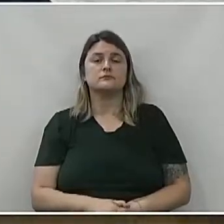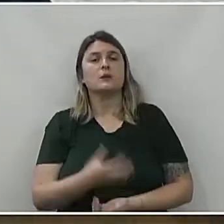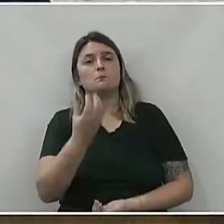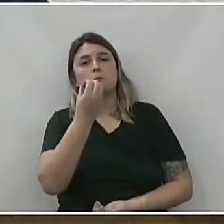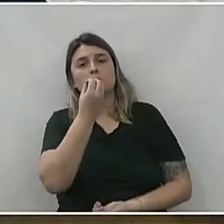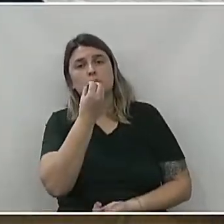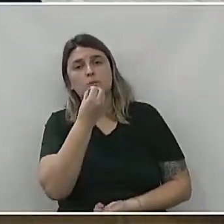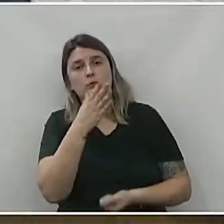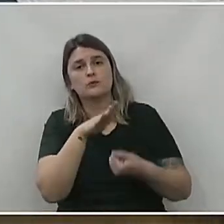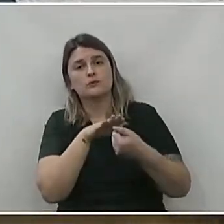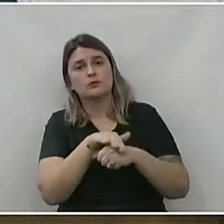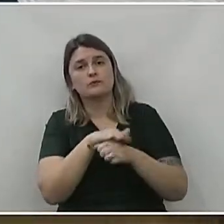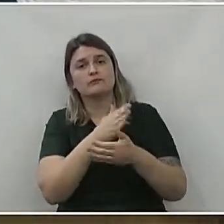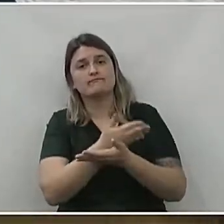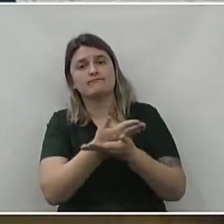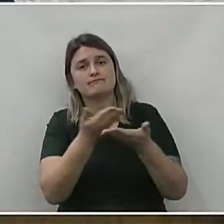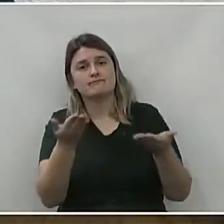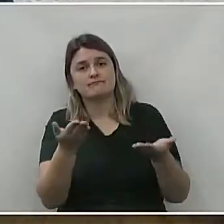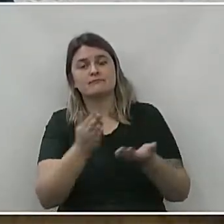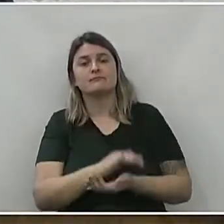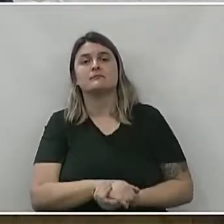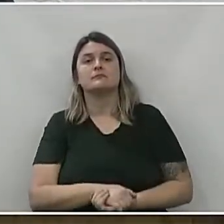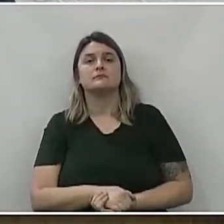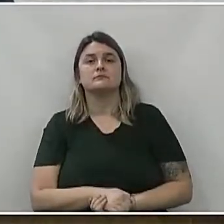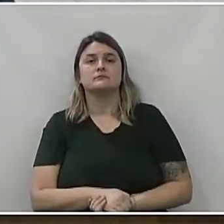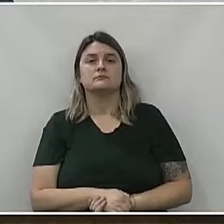Boa noite a todos.